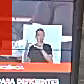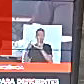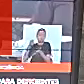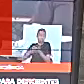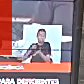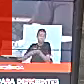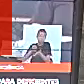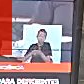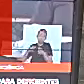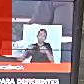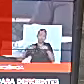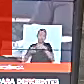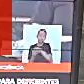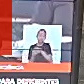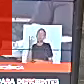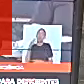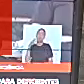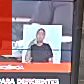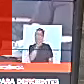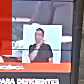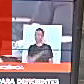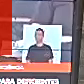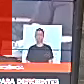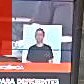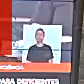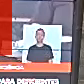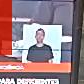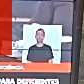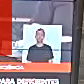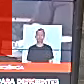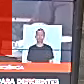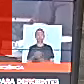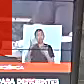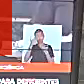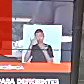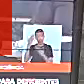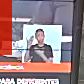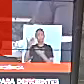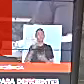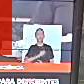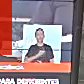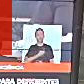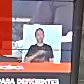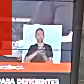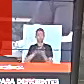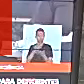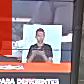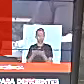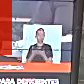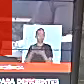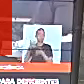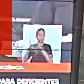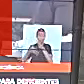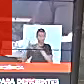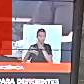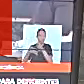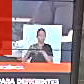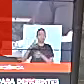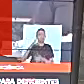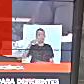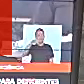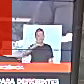carteirinha com rapidez para nós. Quero agradecer a presença dos tradutores de Libras, a Natália